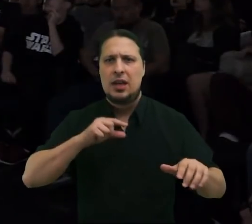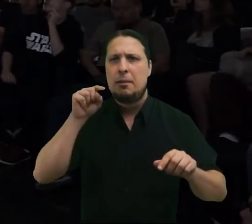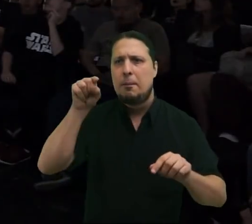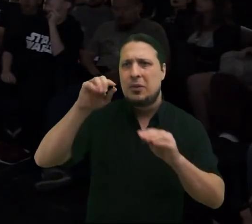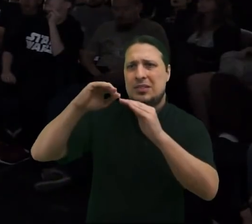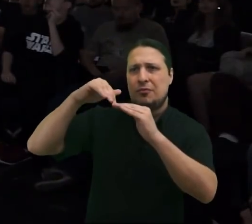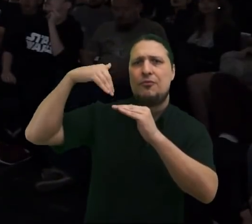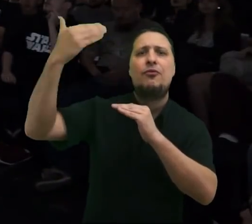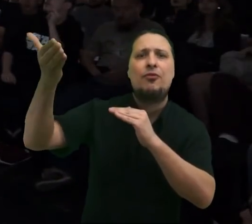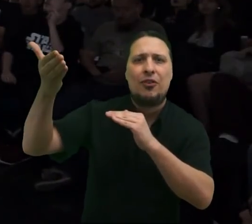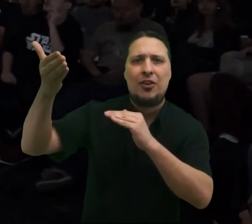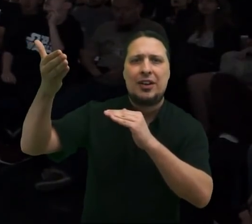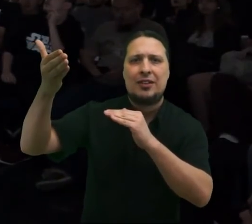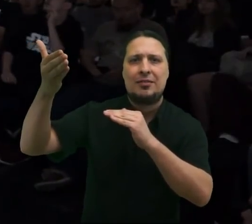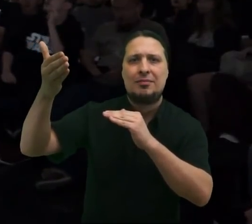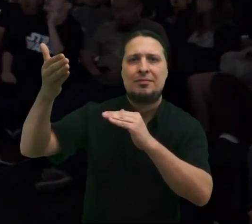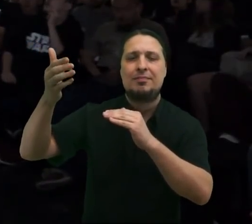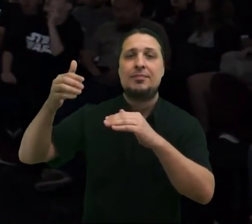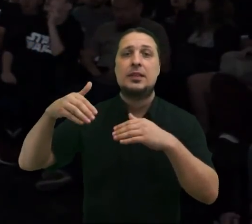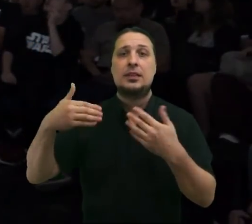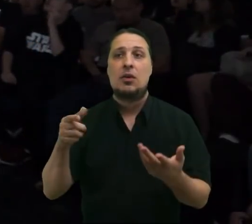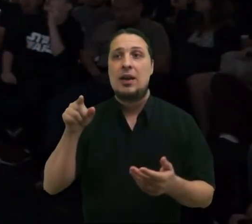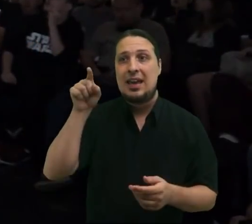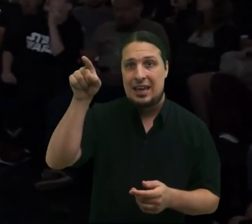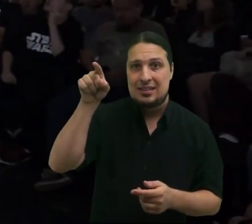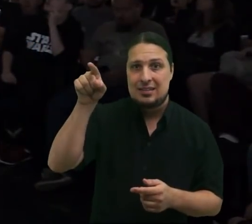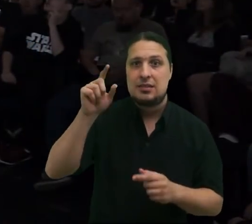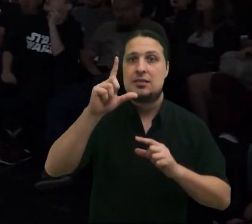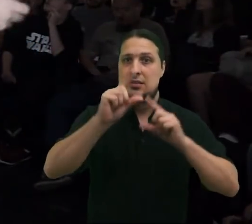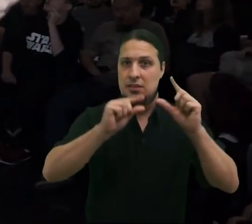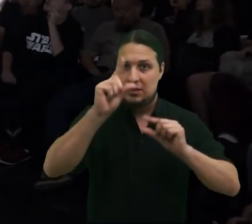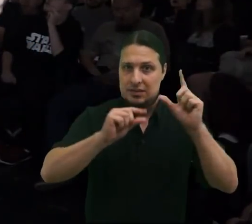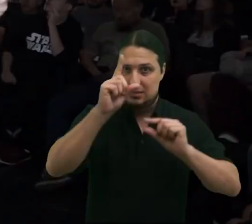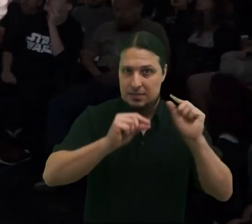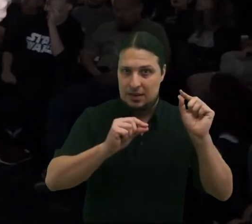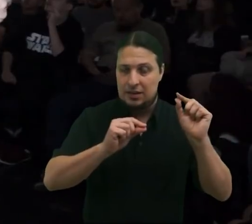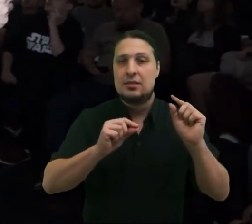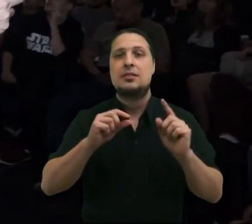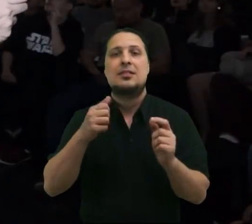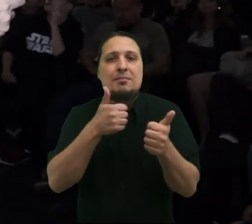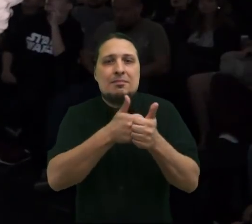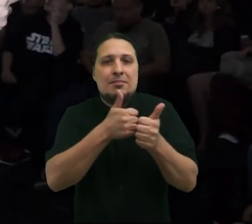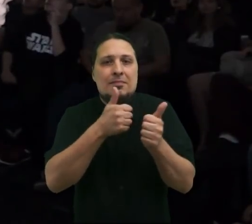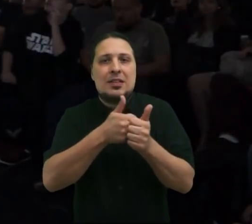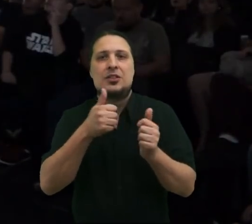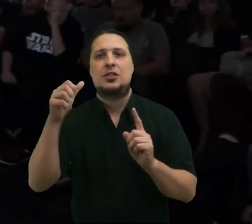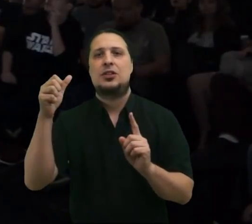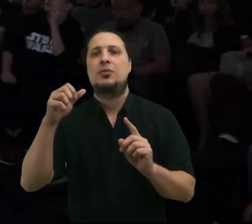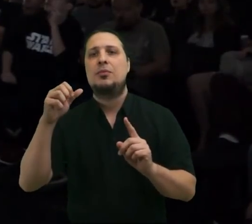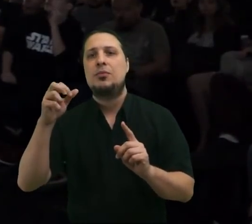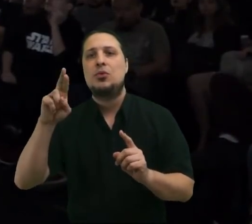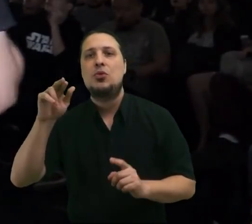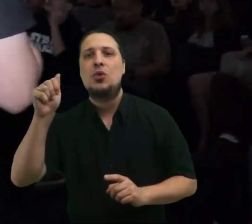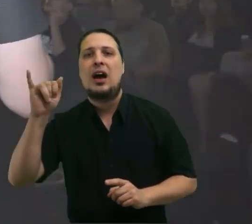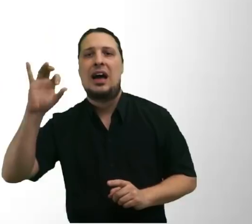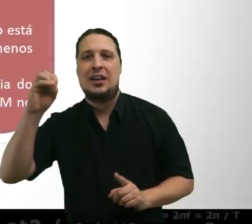atividade nuclear, faz isso aqui, a gente checa e, de fato, eles têm um buraco negro supermassivo lá no centro.